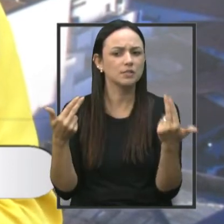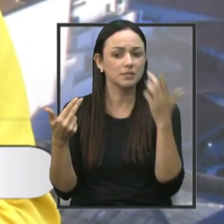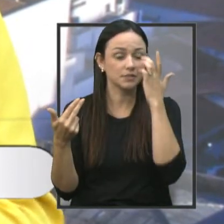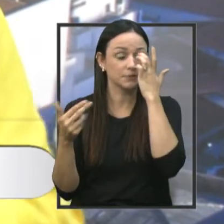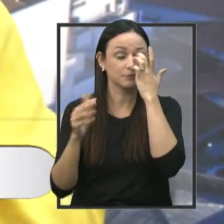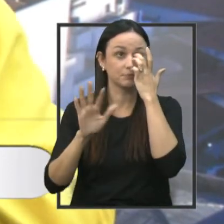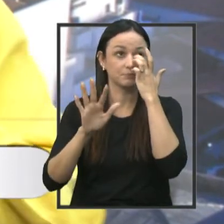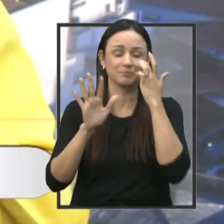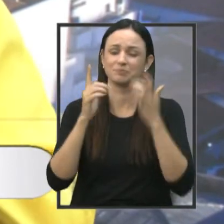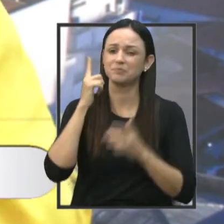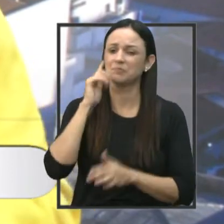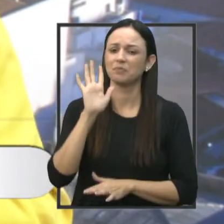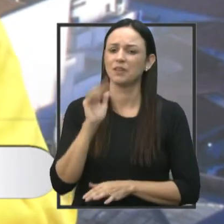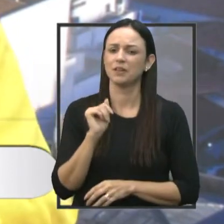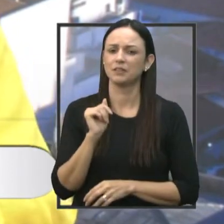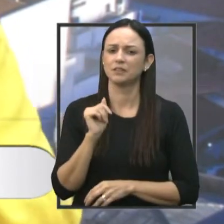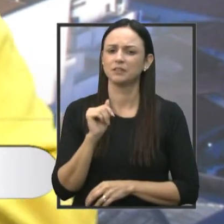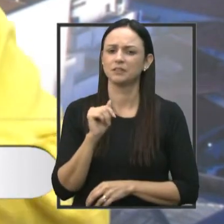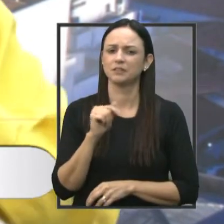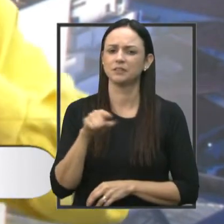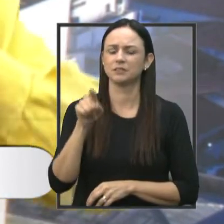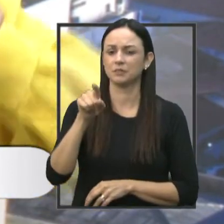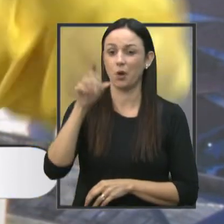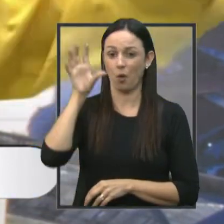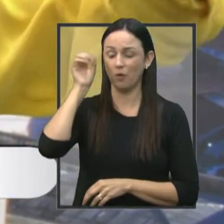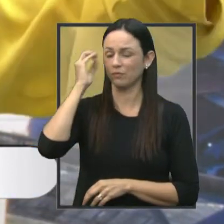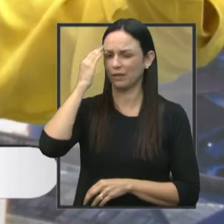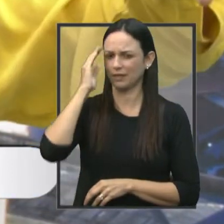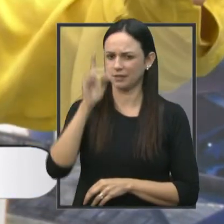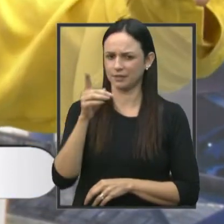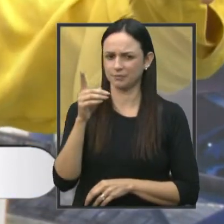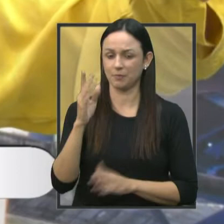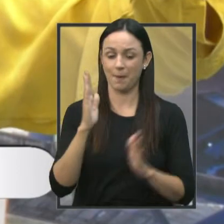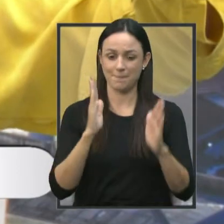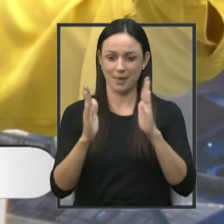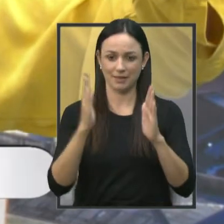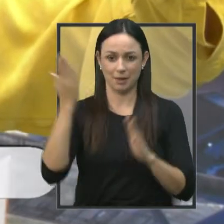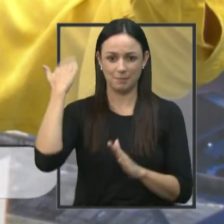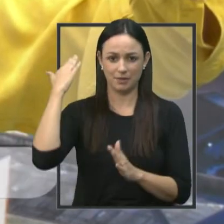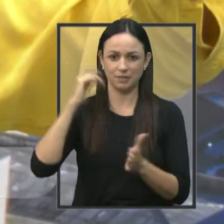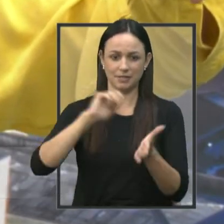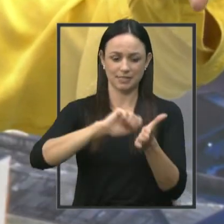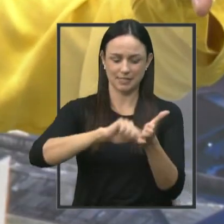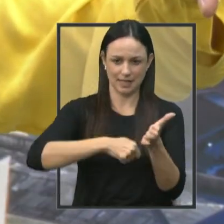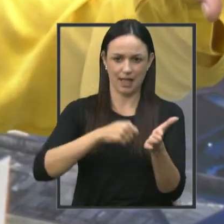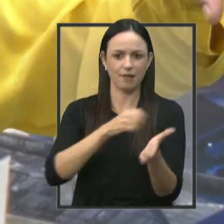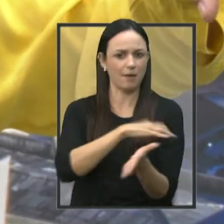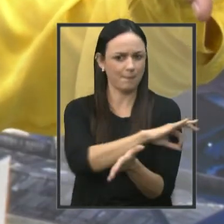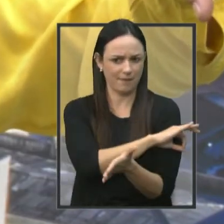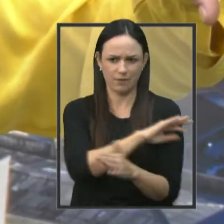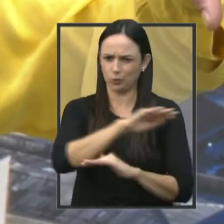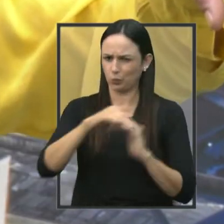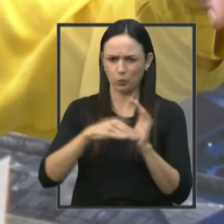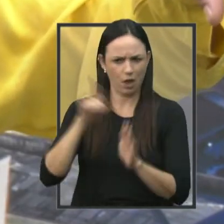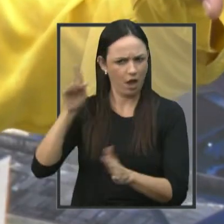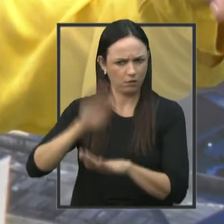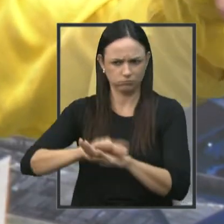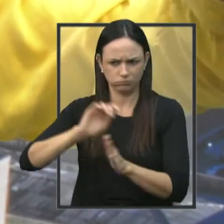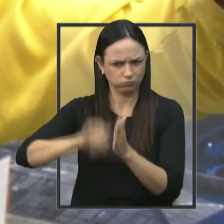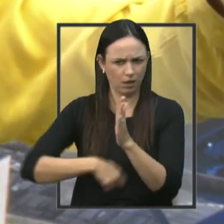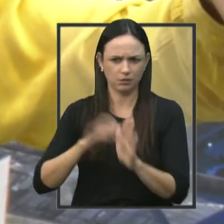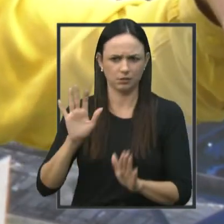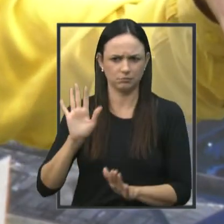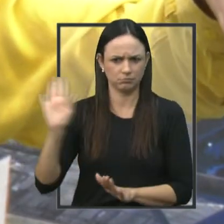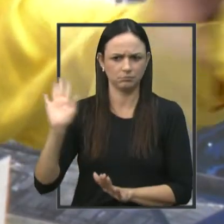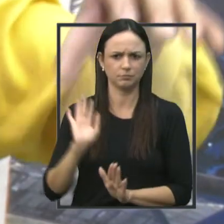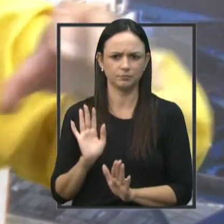dizer assim, para quem está ouvindo entender. No mandato passado, quem assinava era o prefeito, tudo. Ele metia a caneta